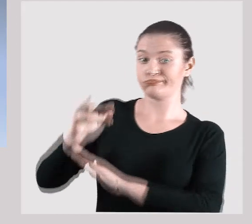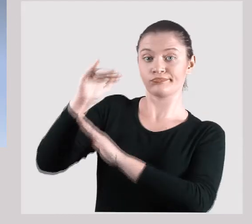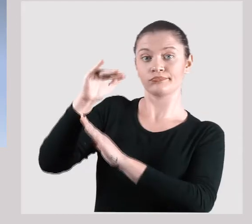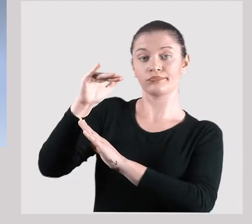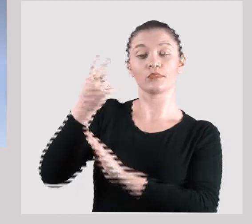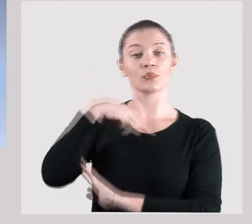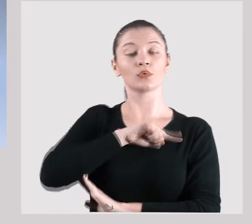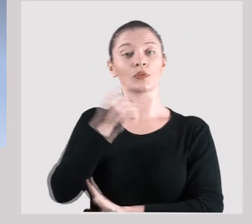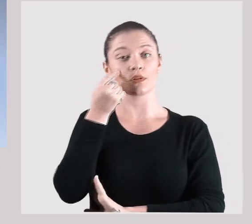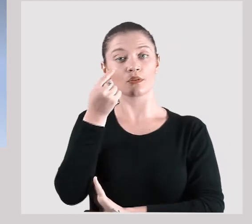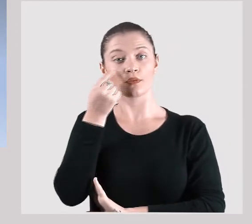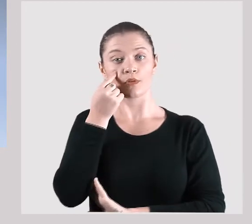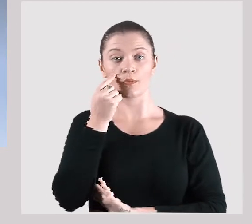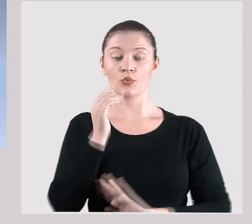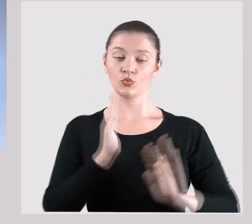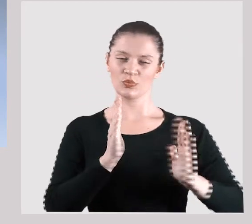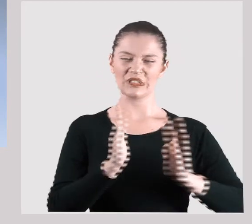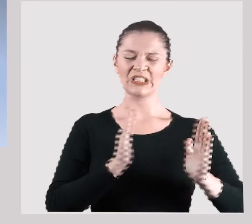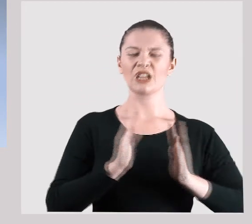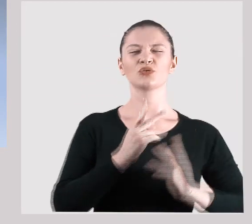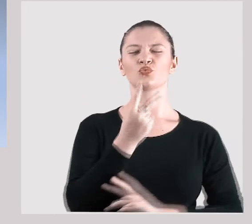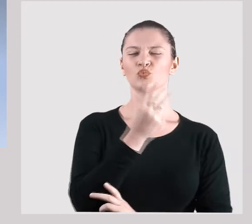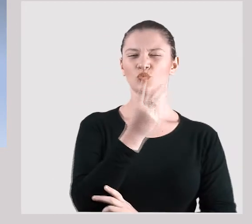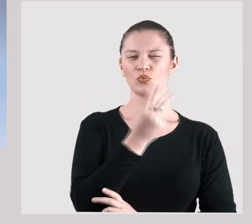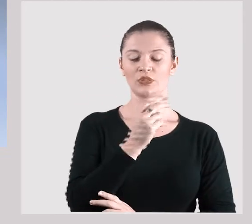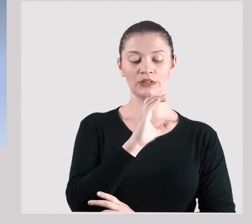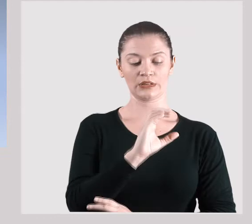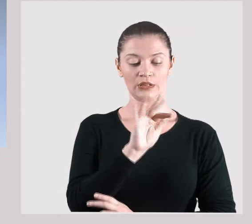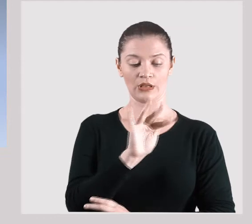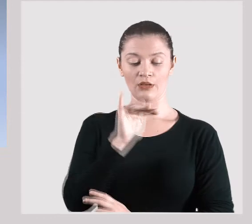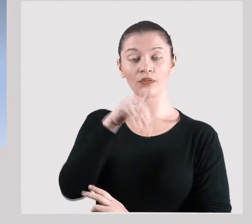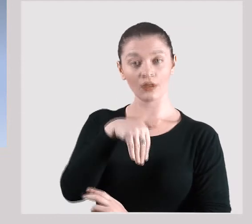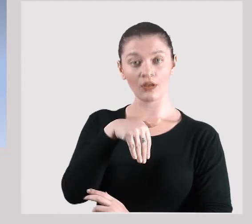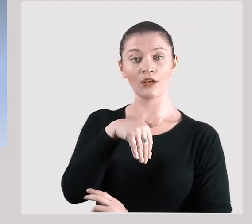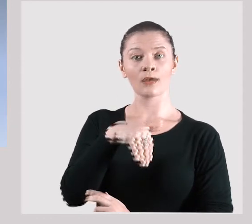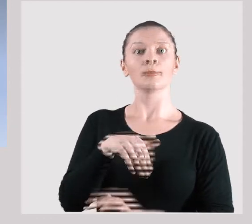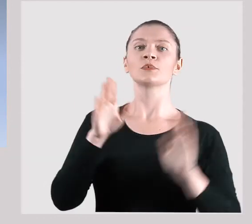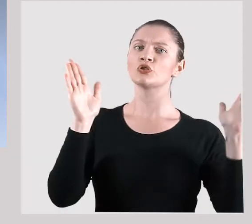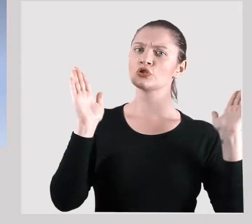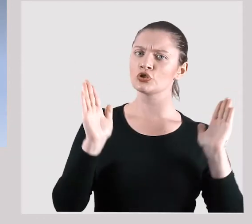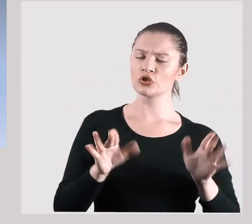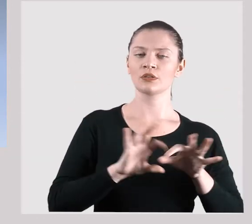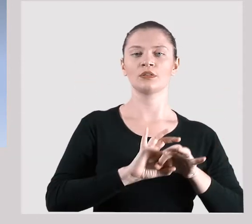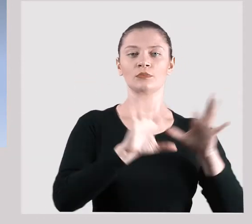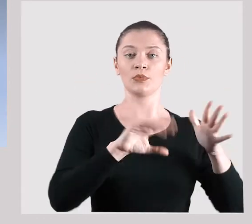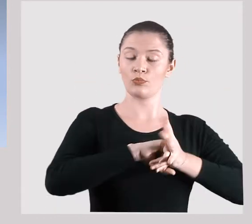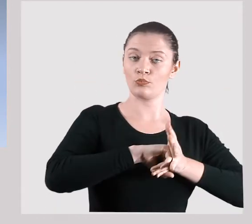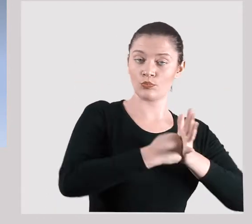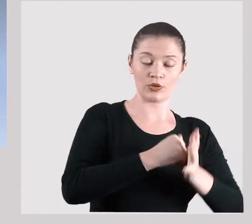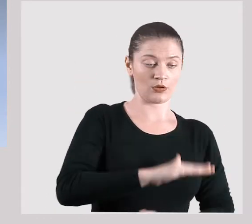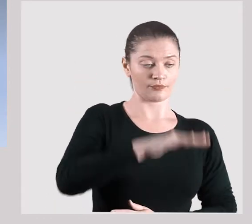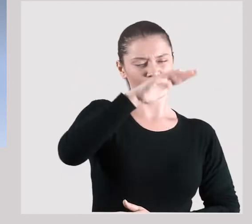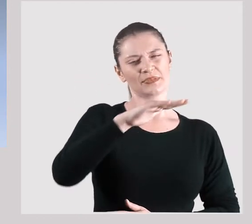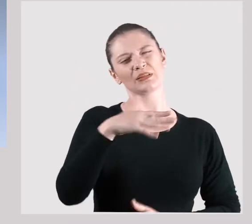assim, a partir do estágio Tanner 2, o CFM já permite, em uso experimental, o bloqueio da puberdade. Então, crianças